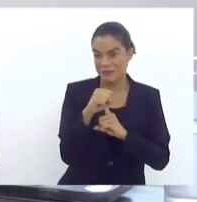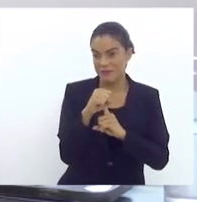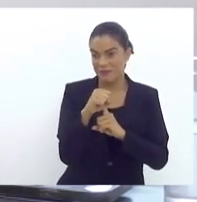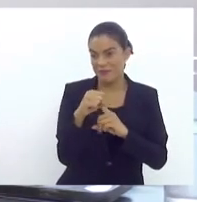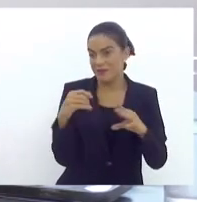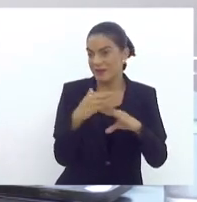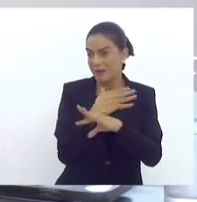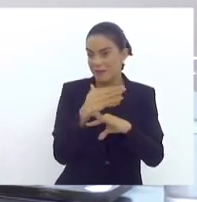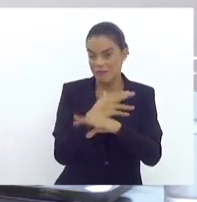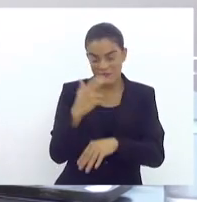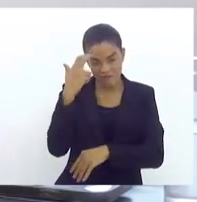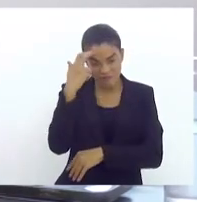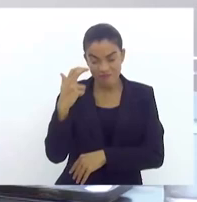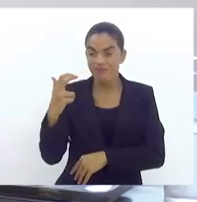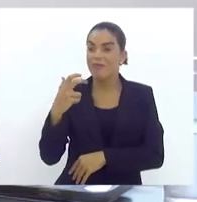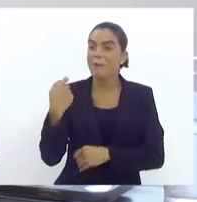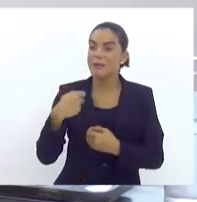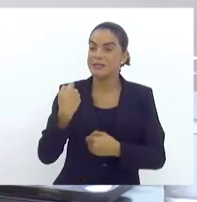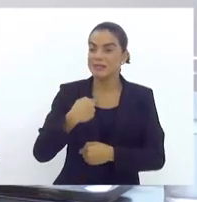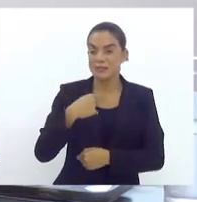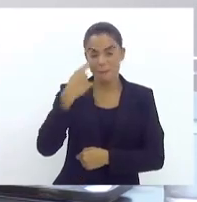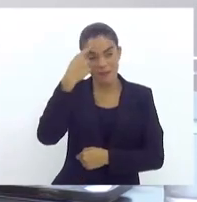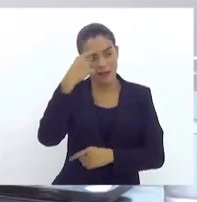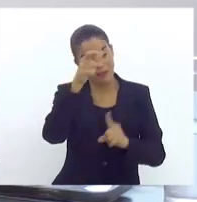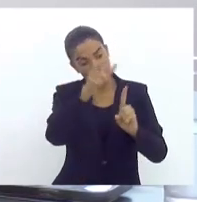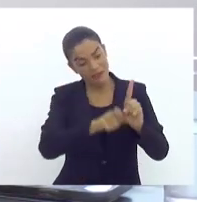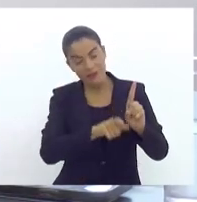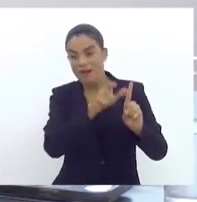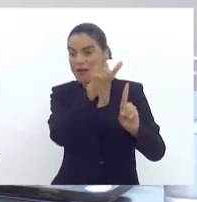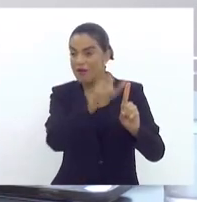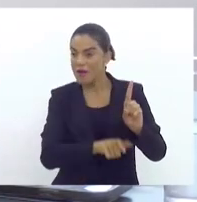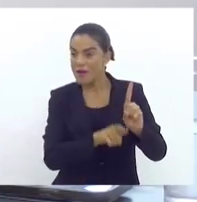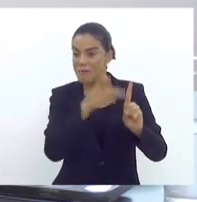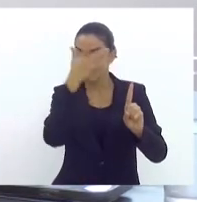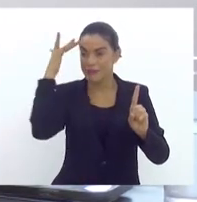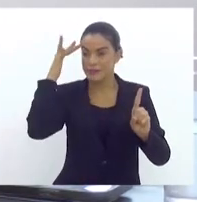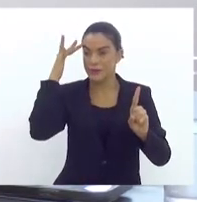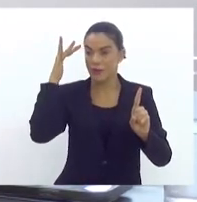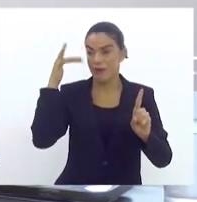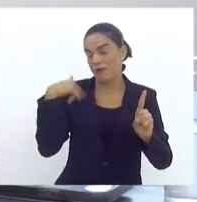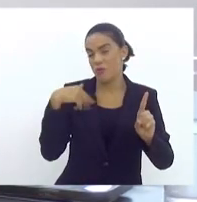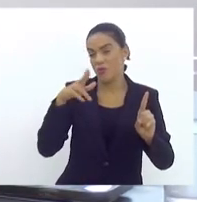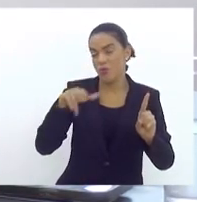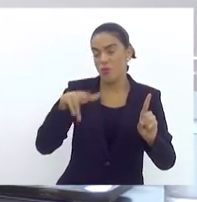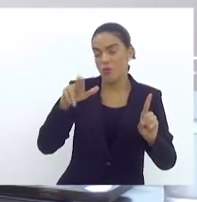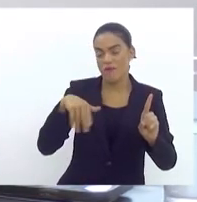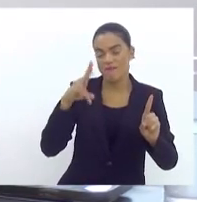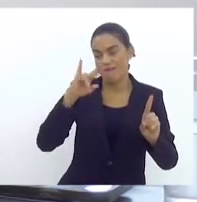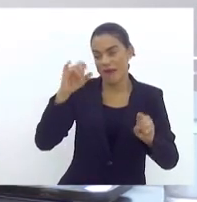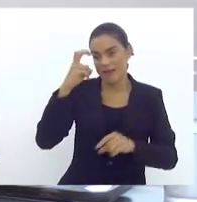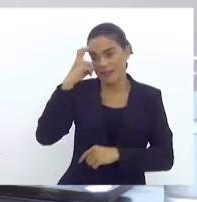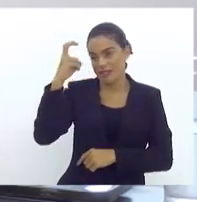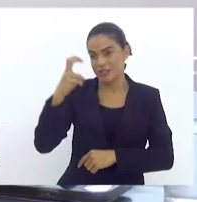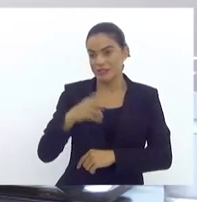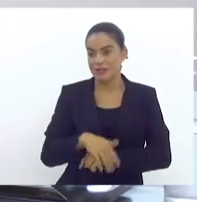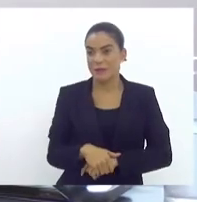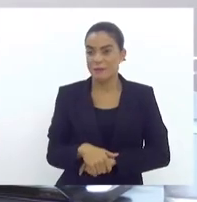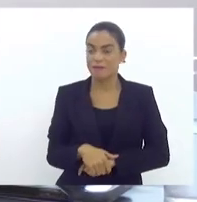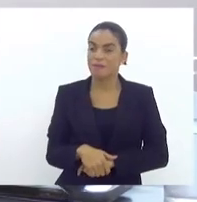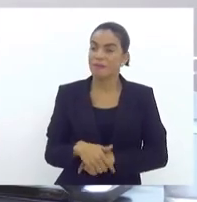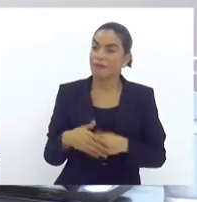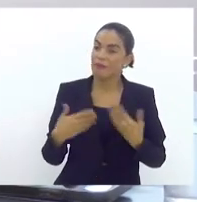inteligente precisa ser pensada a partir do indivíduo se não pensar a partir do indivíduo ela não será inteligente ela já começa boa né